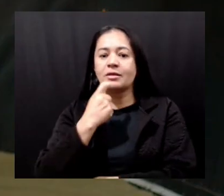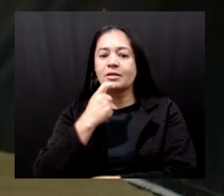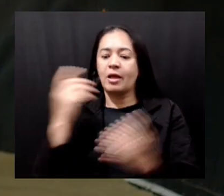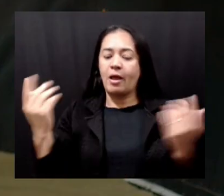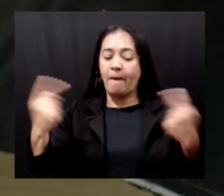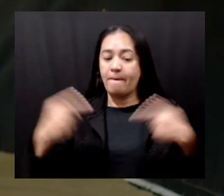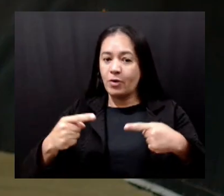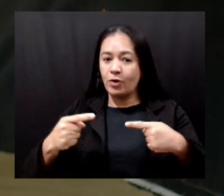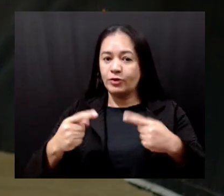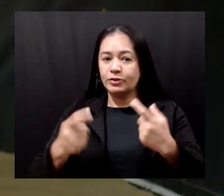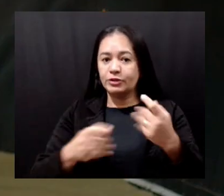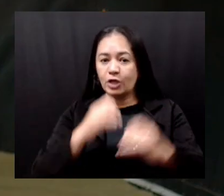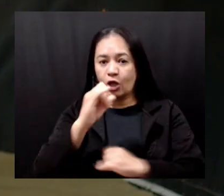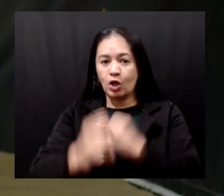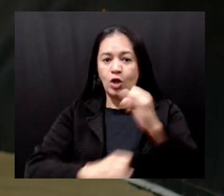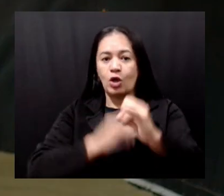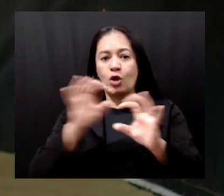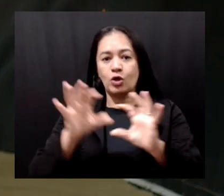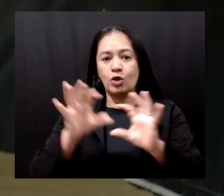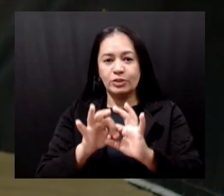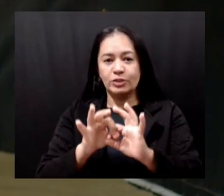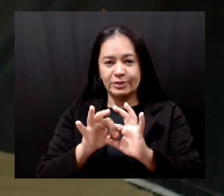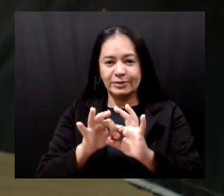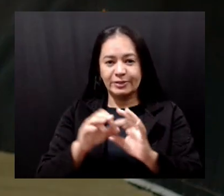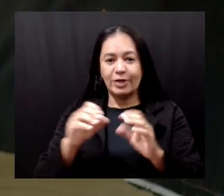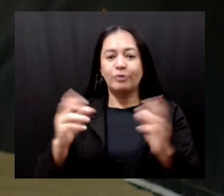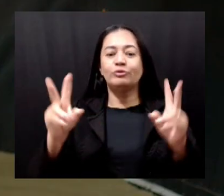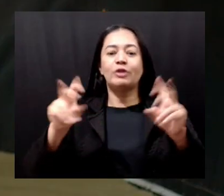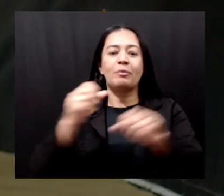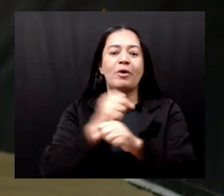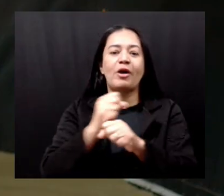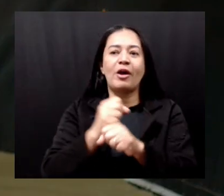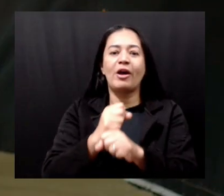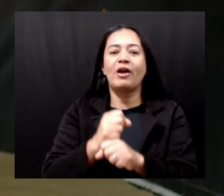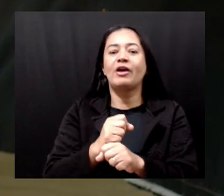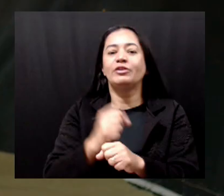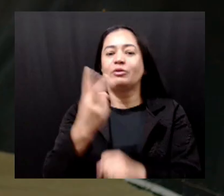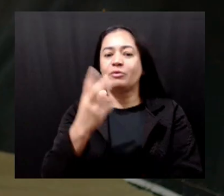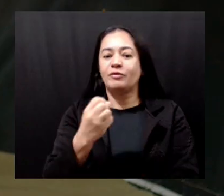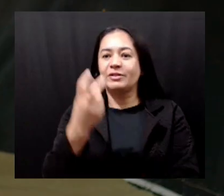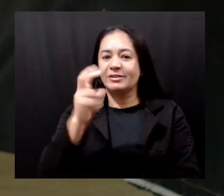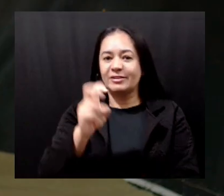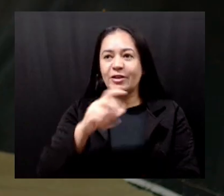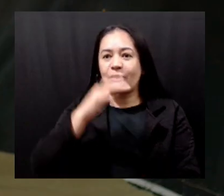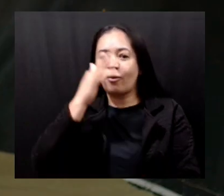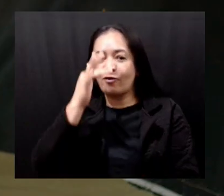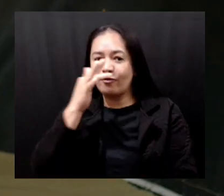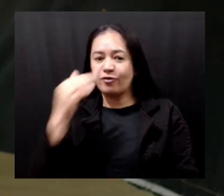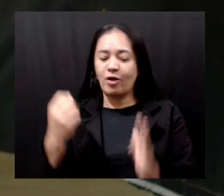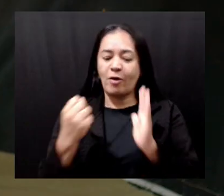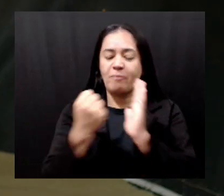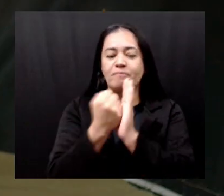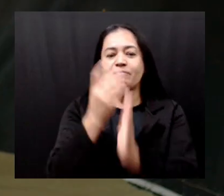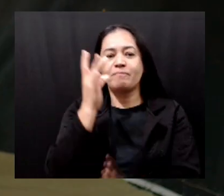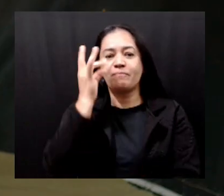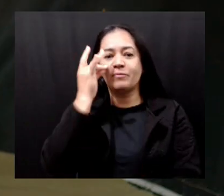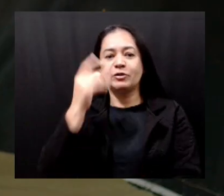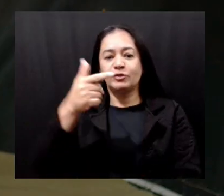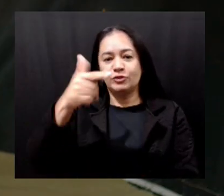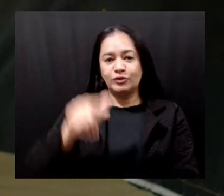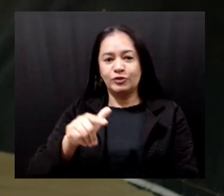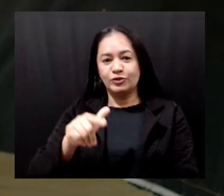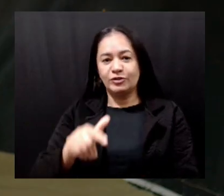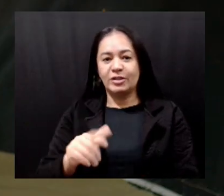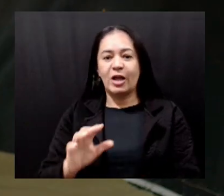Em Flor 2025. O mercado de flores da Ceasa Campinas marca a presença em mais uma edição do Em Flor, que acontece neste